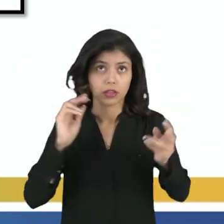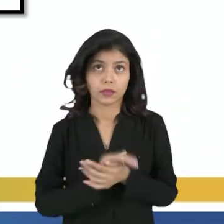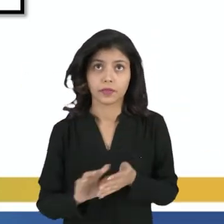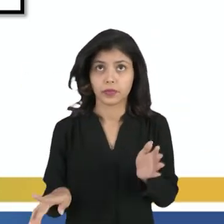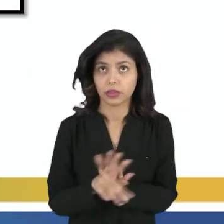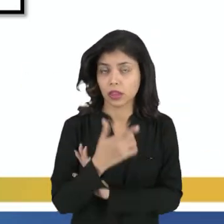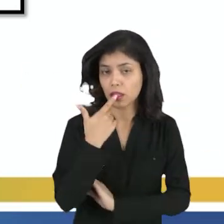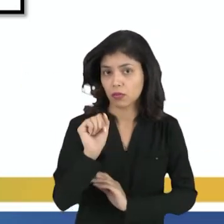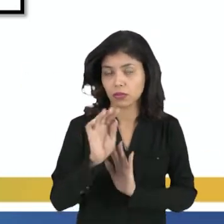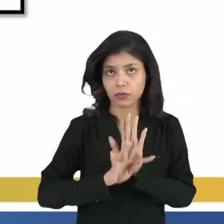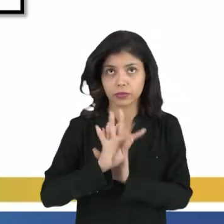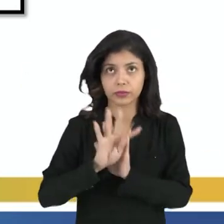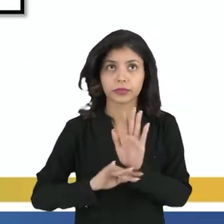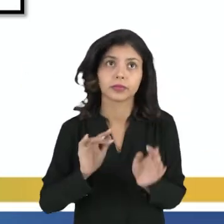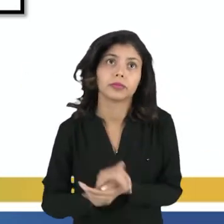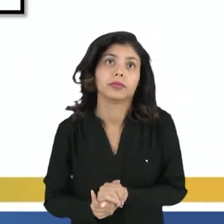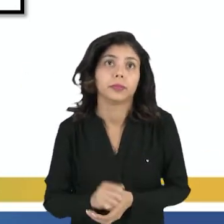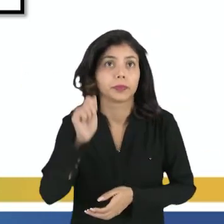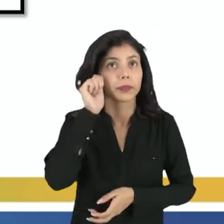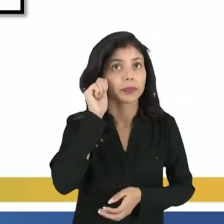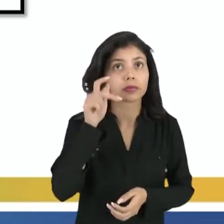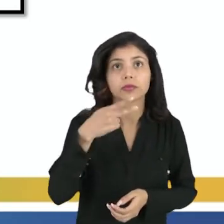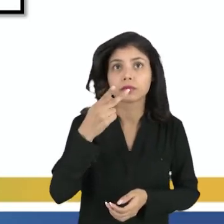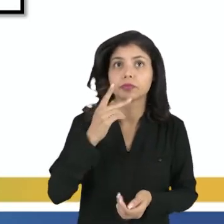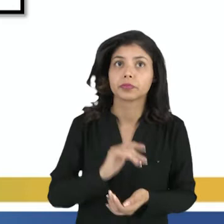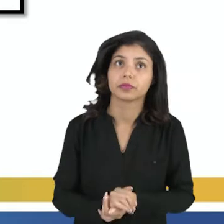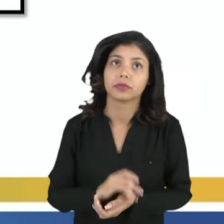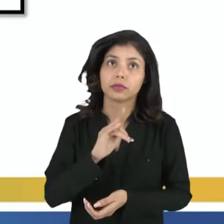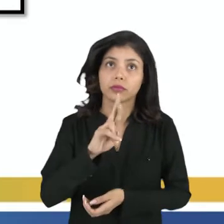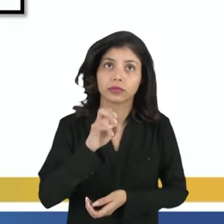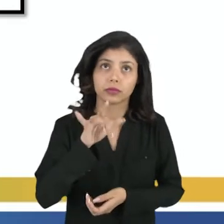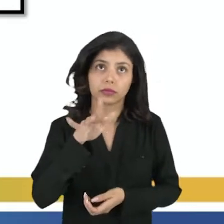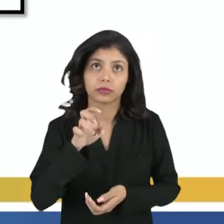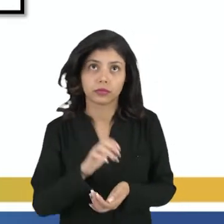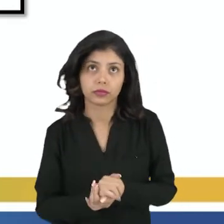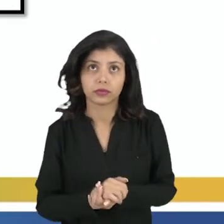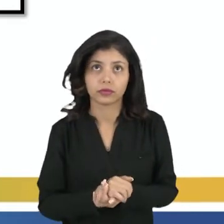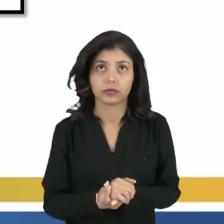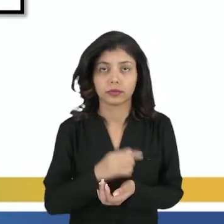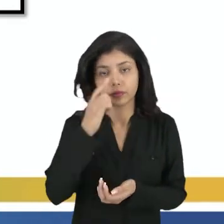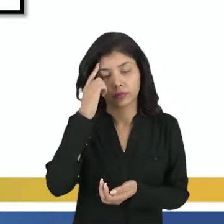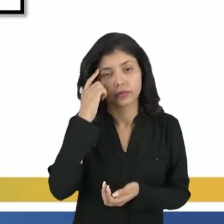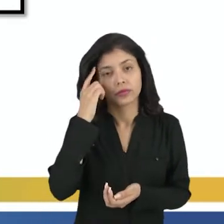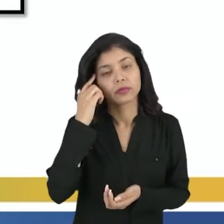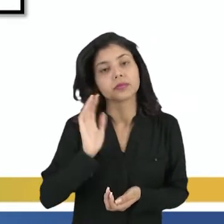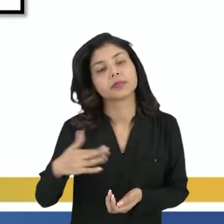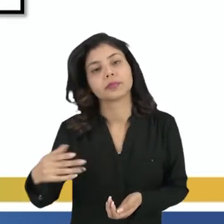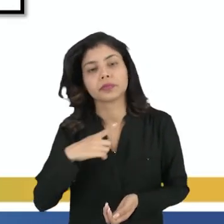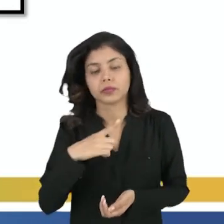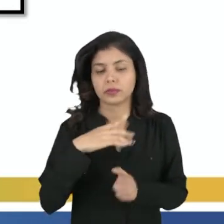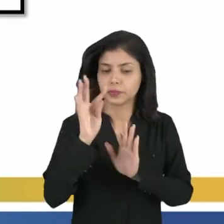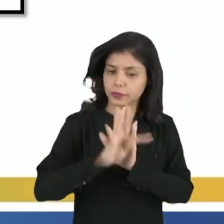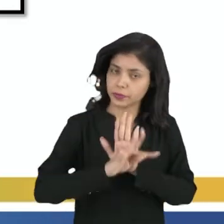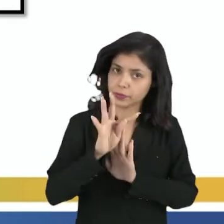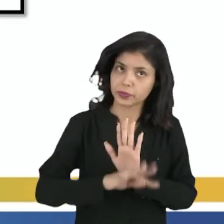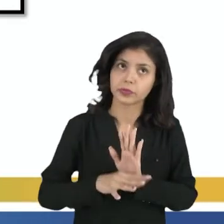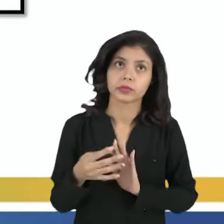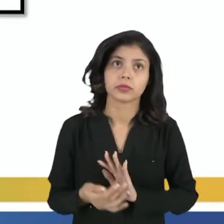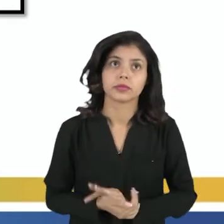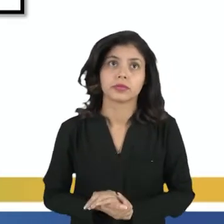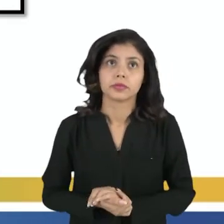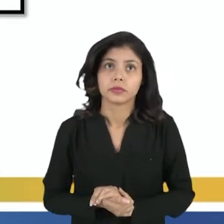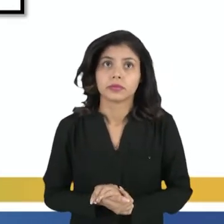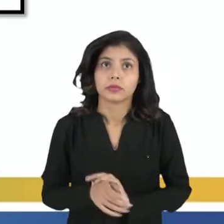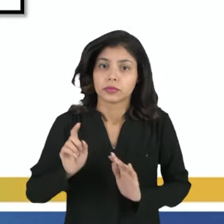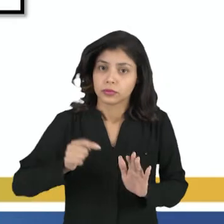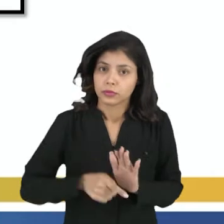dedicado a linguística textual. A autora nos diz que a intertextualidade ocorre quando um texto, um intertexto,